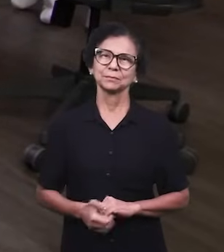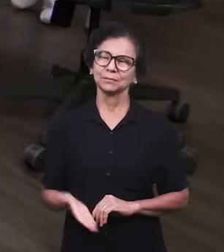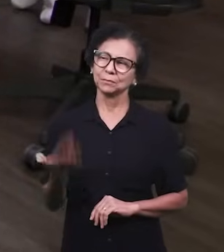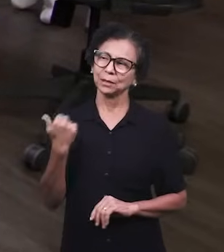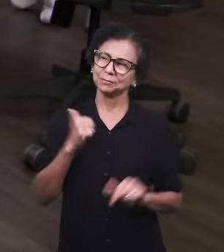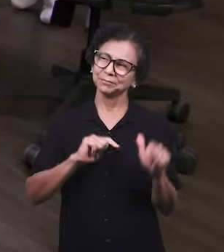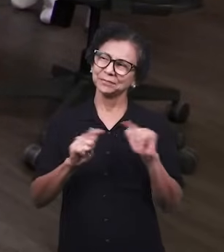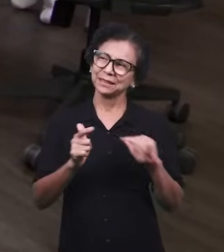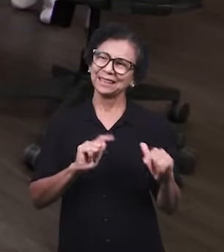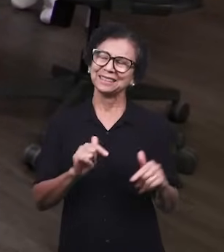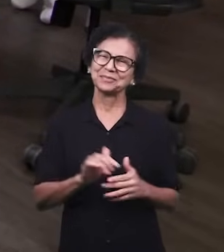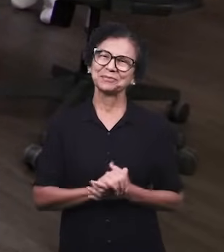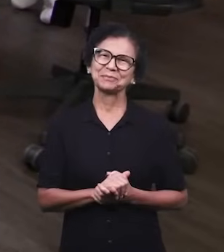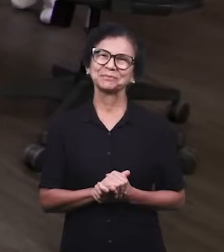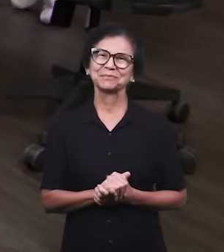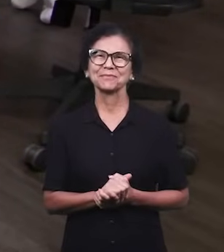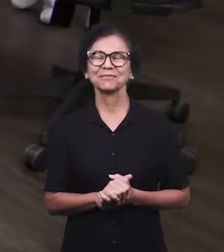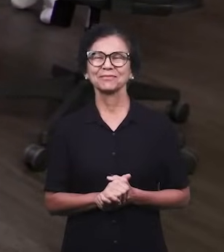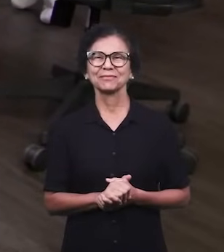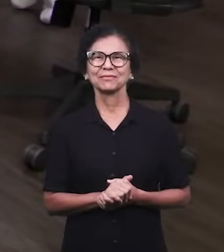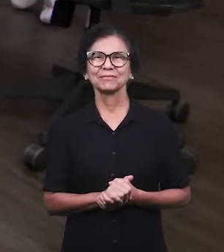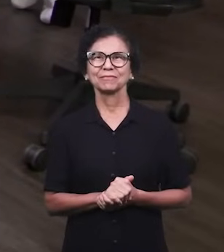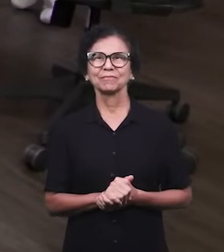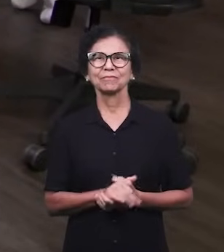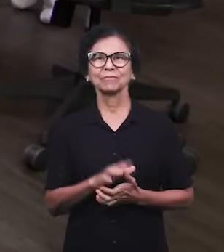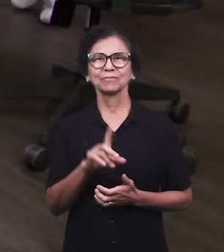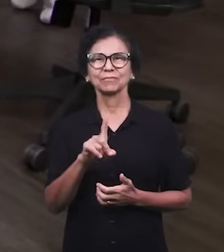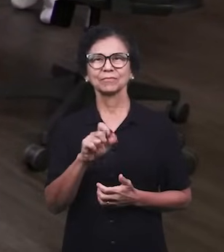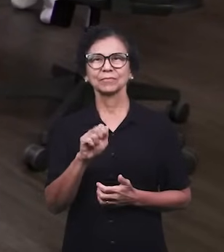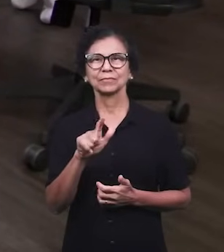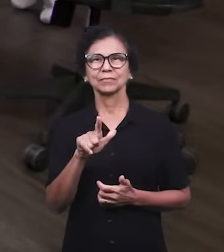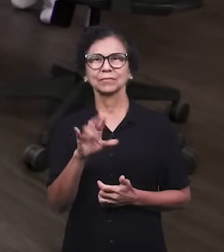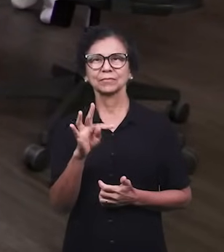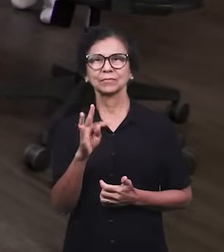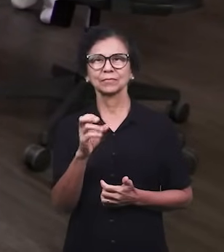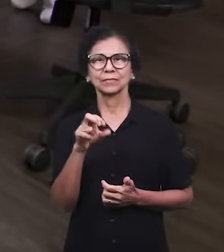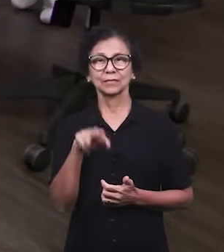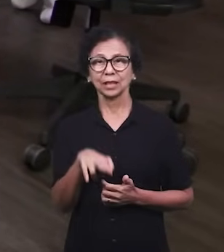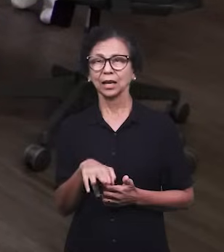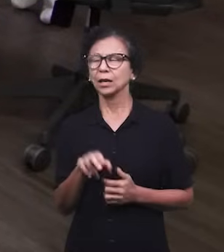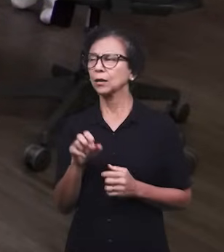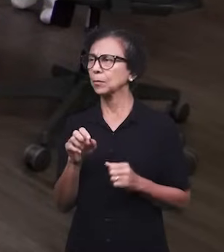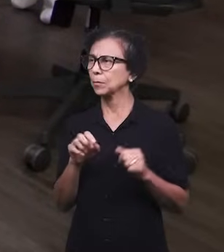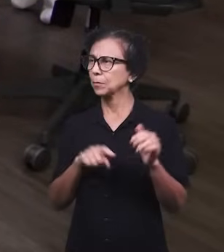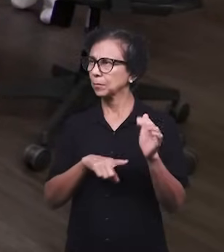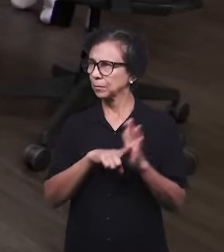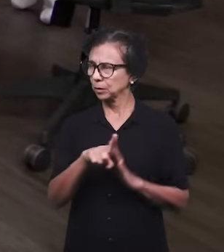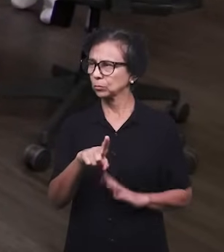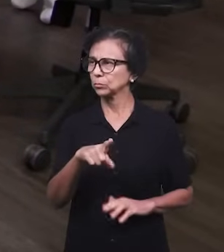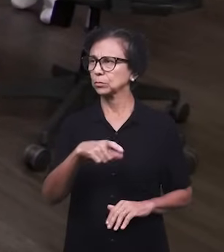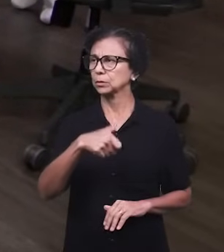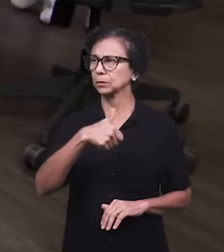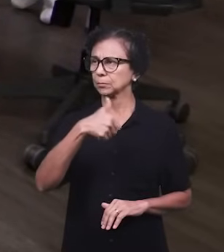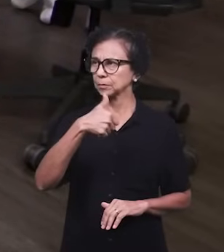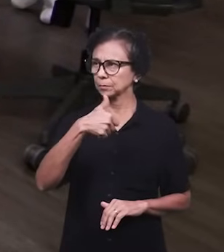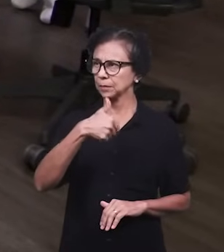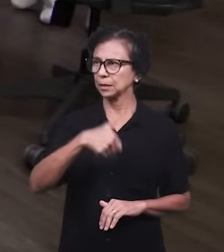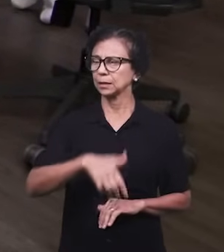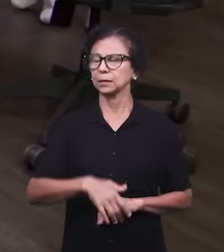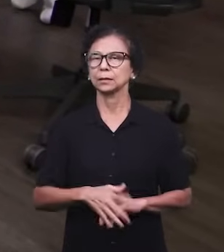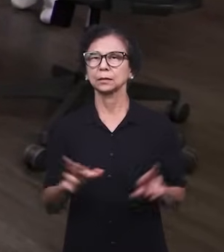trabalhar? Vamos começar aqui. O Dalton, o senhor podia fazer a primeira pergunta? Vamos abordar essa